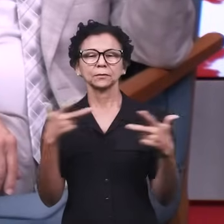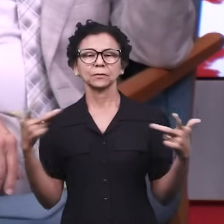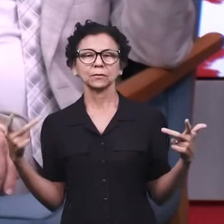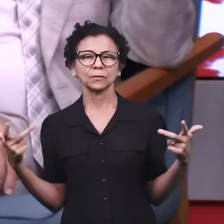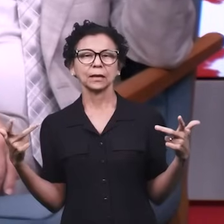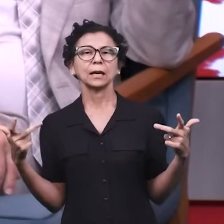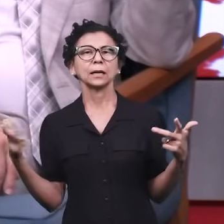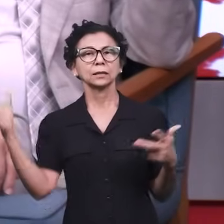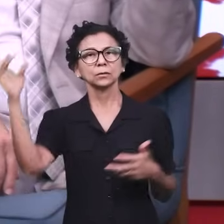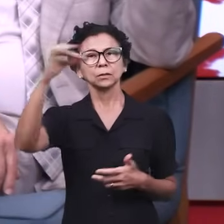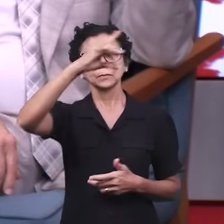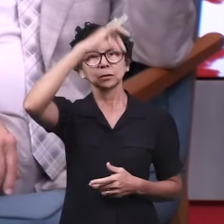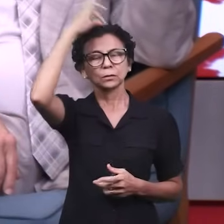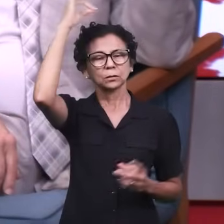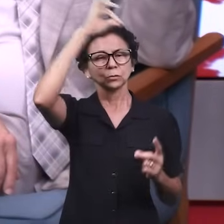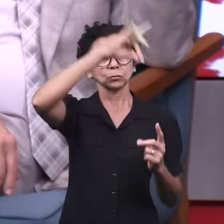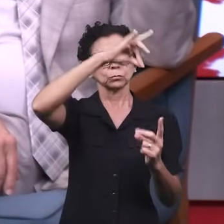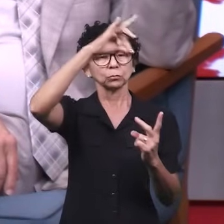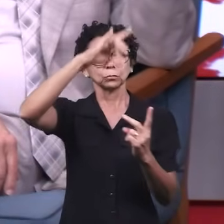Espírito Santo